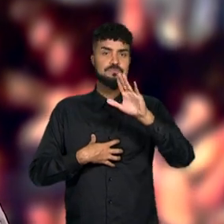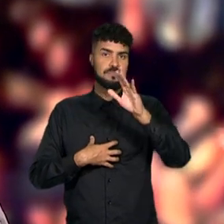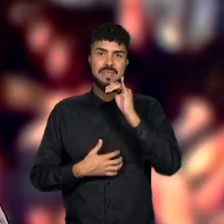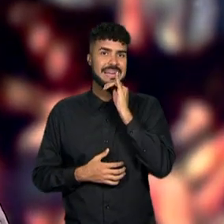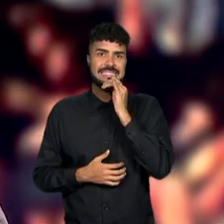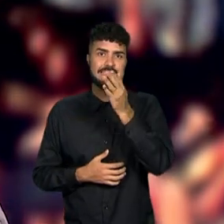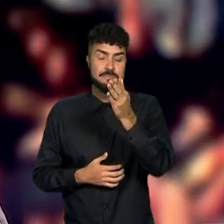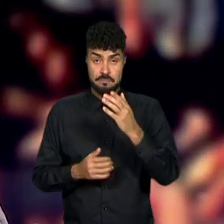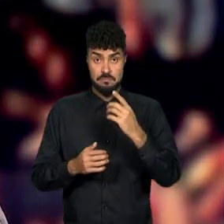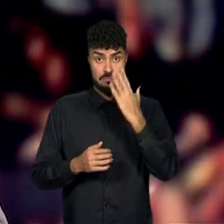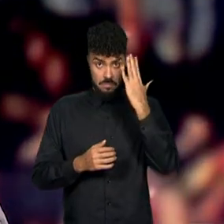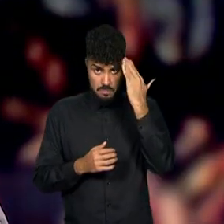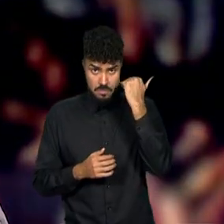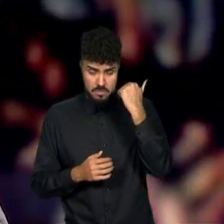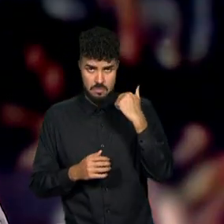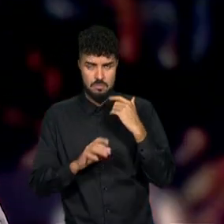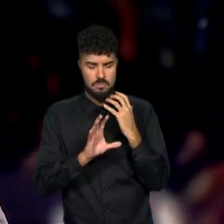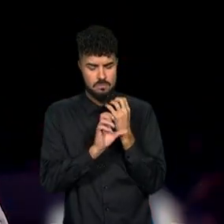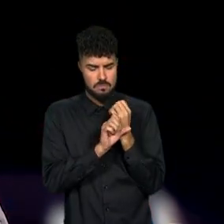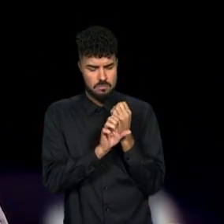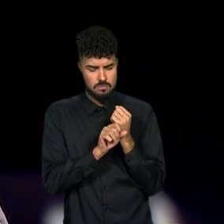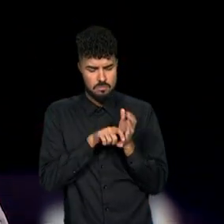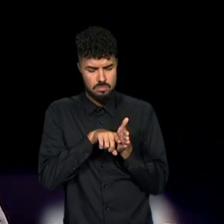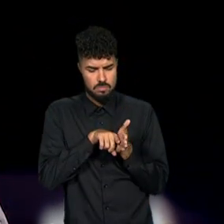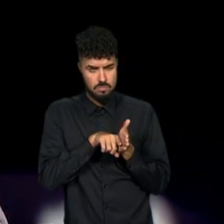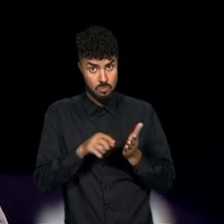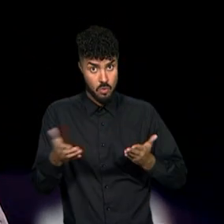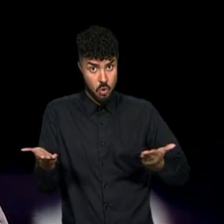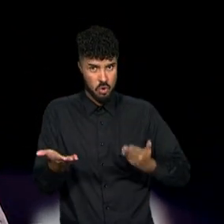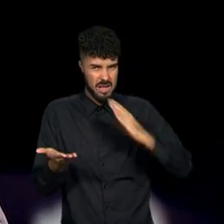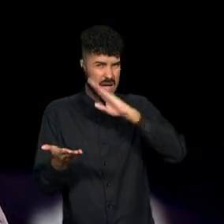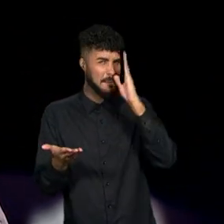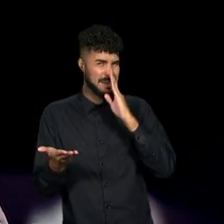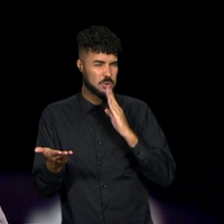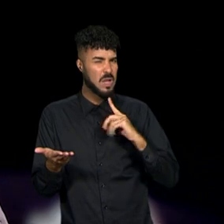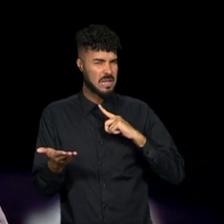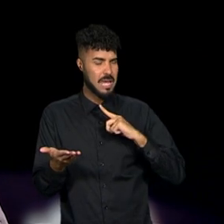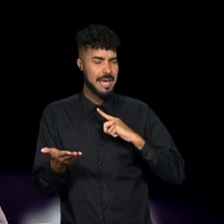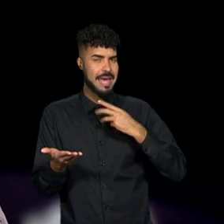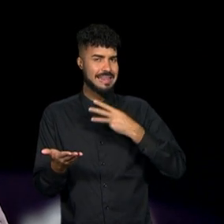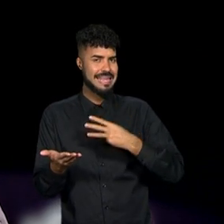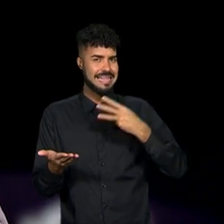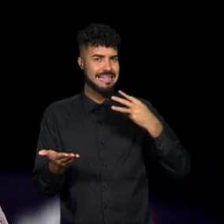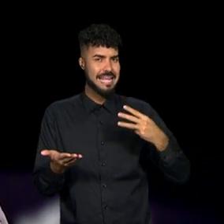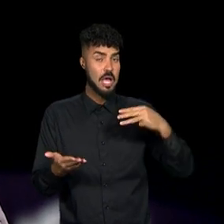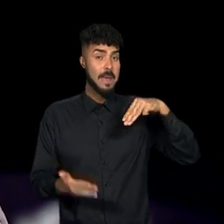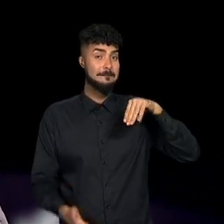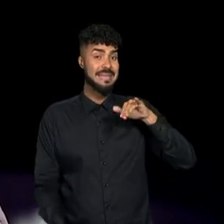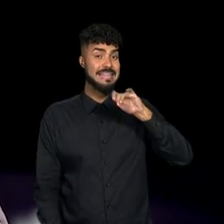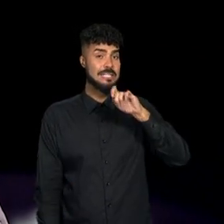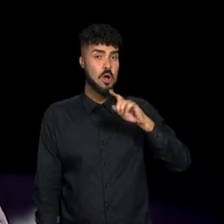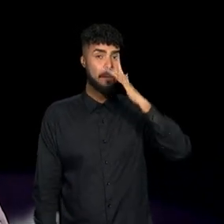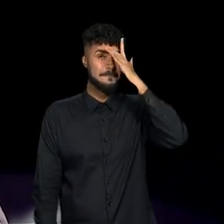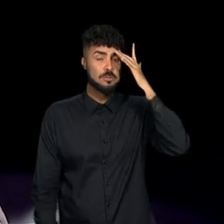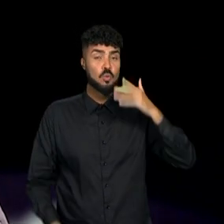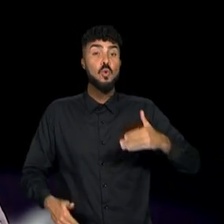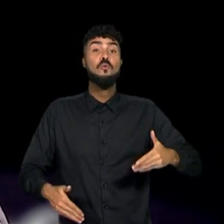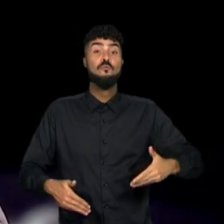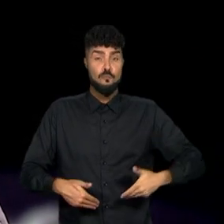a gente sabe que calcula-se que hoje o Brasil tenha 33 milhões de pessoas passando